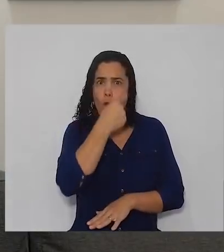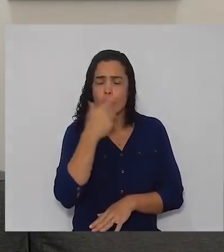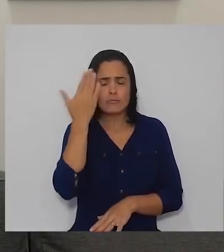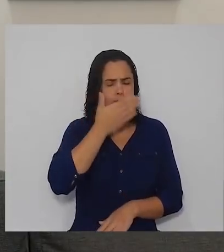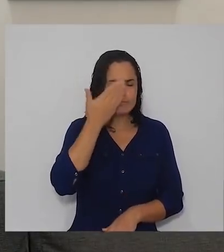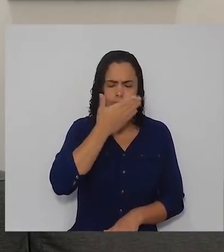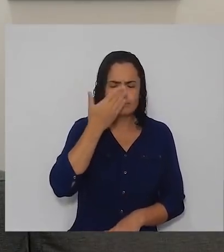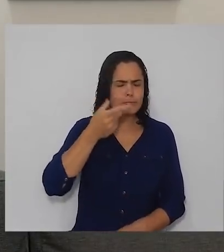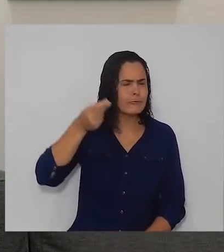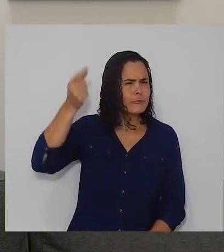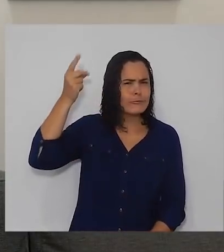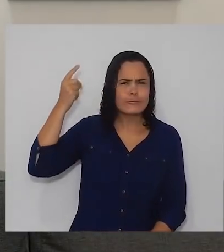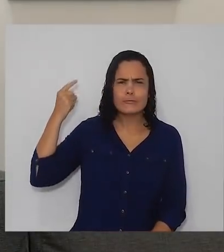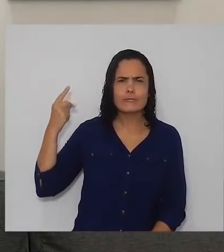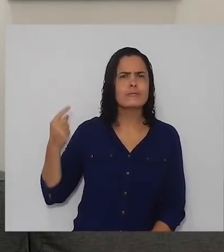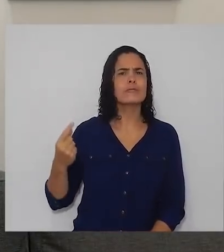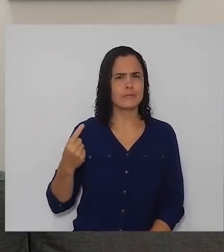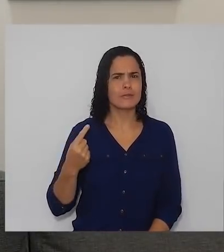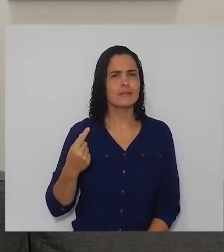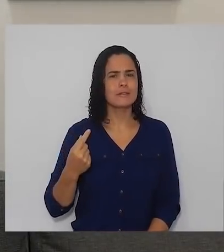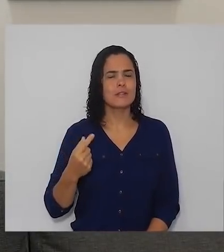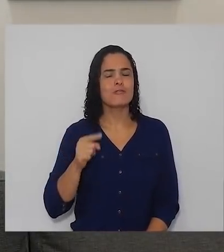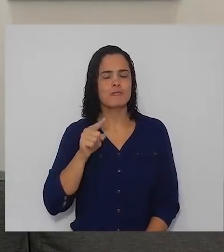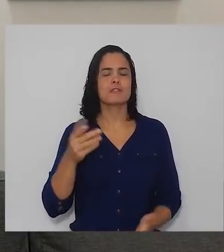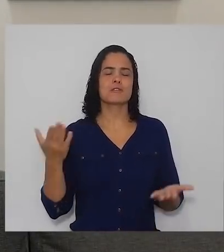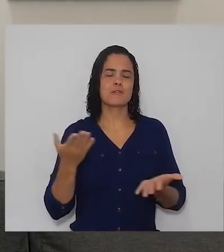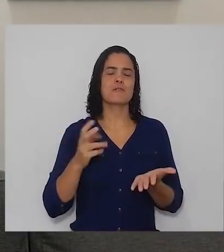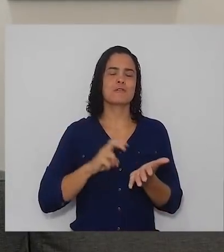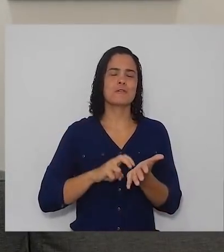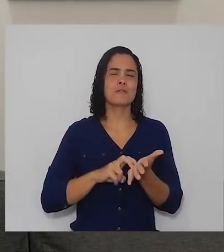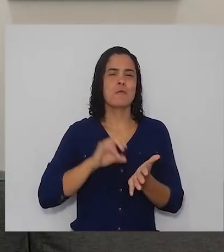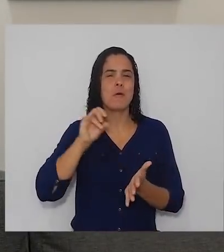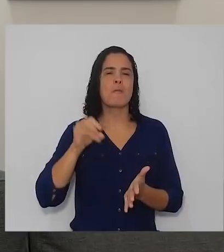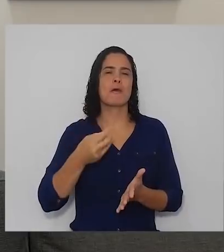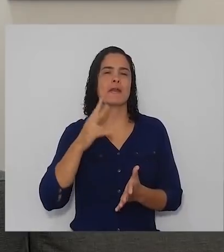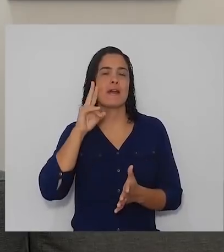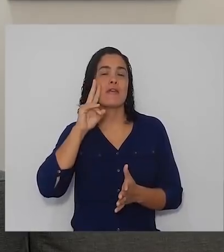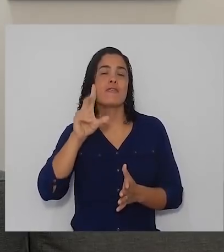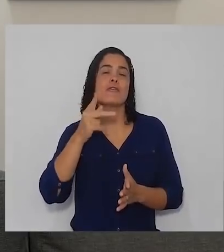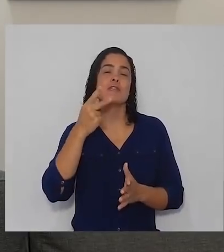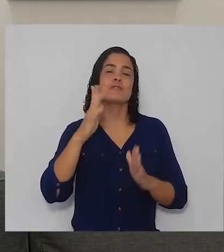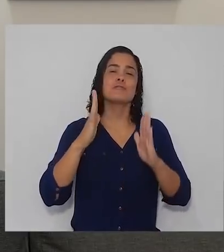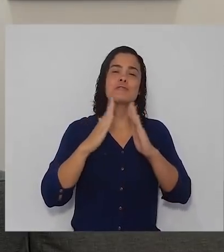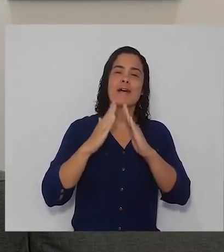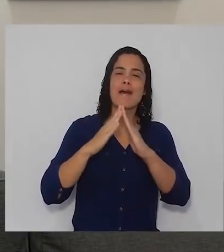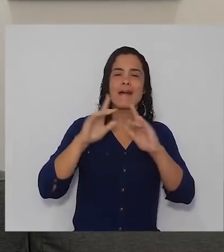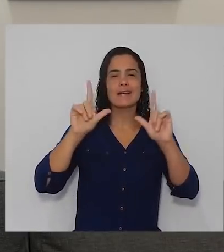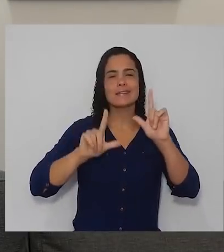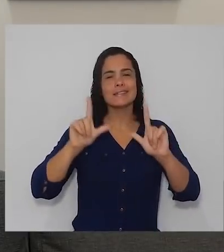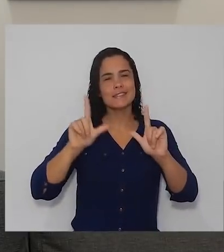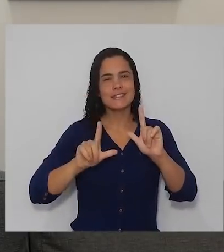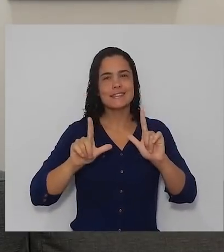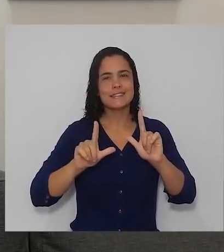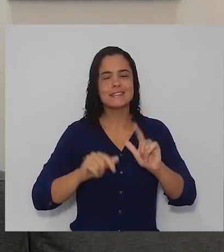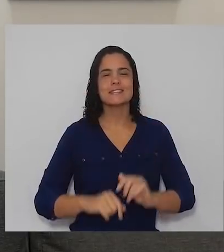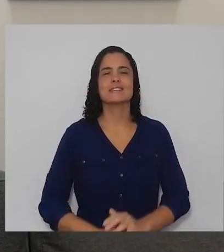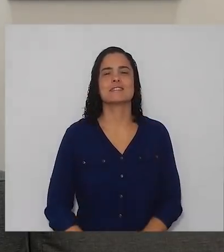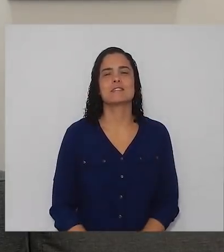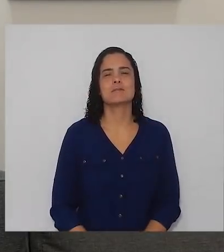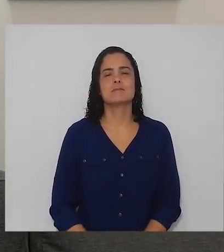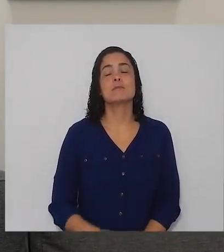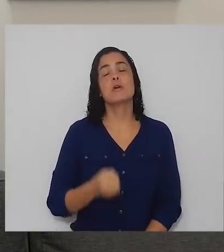tanto tempo passaram pela sua tela hoje pela manhã. E que bom saber que a igreja continua ativa